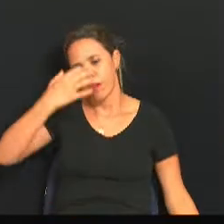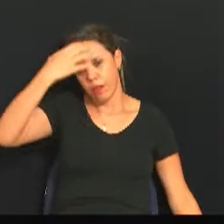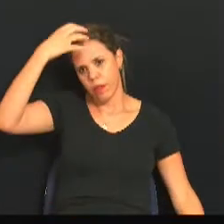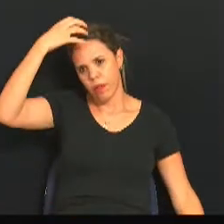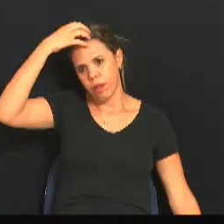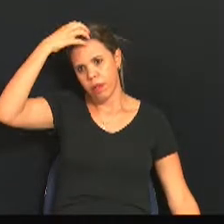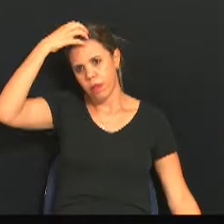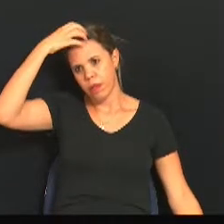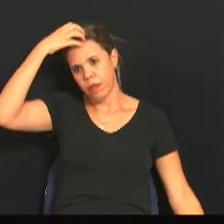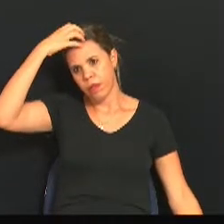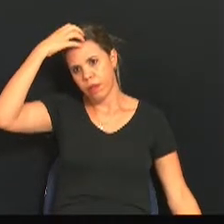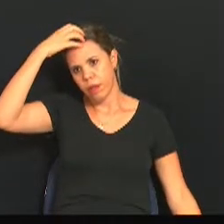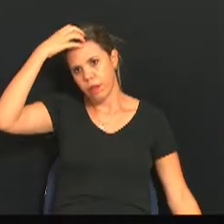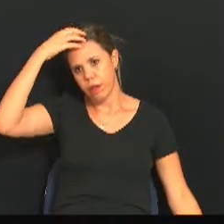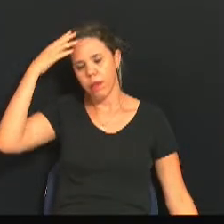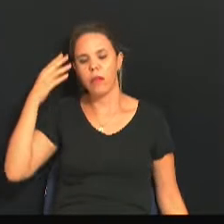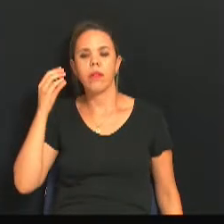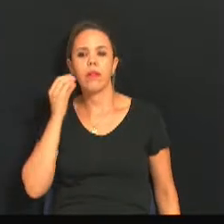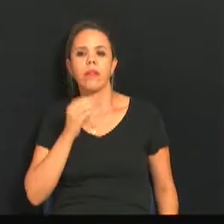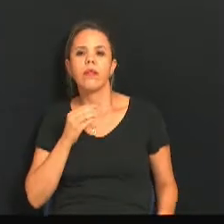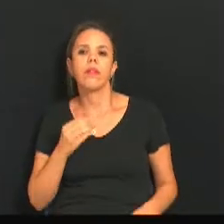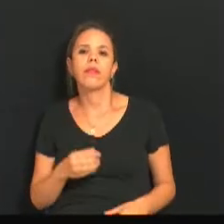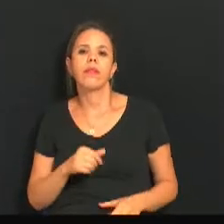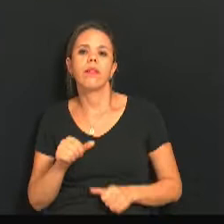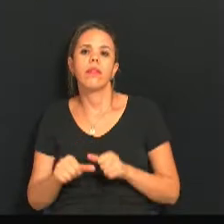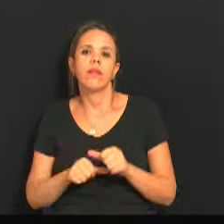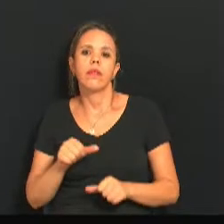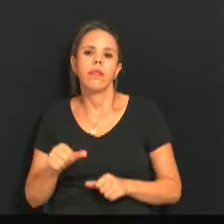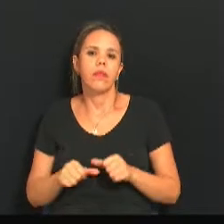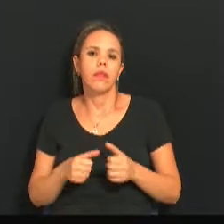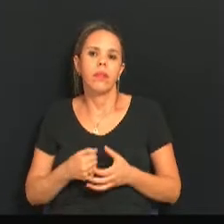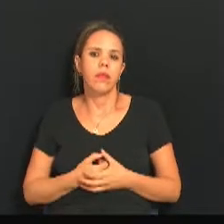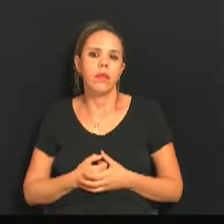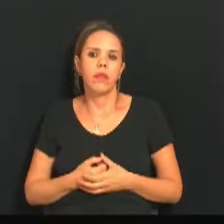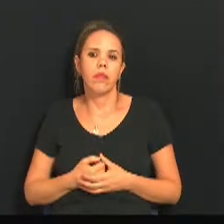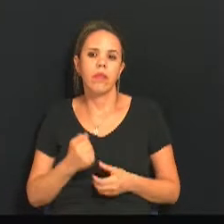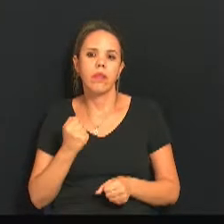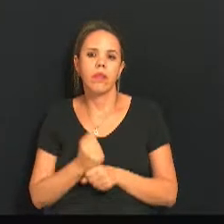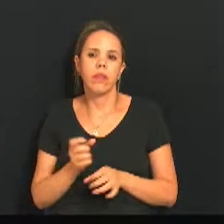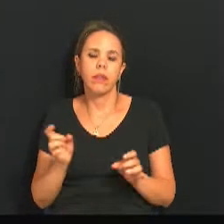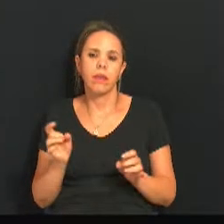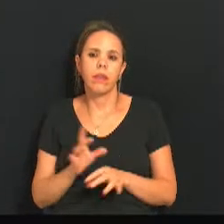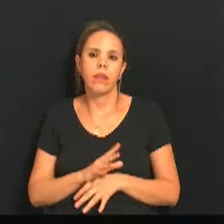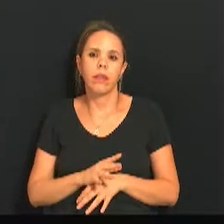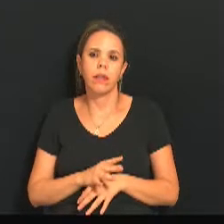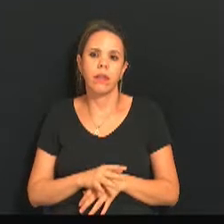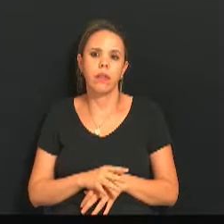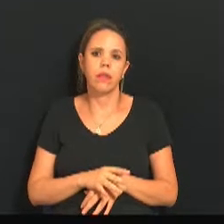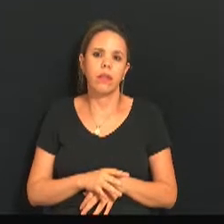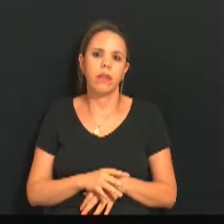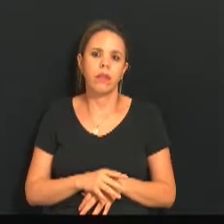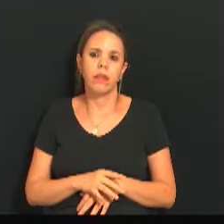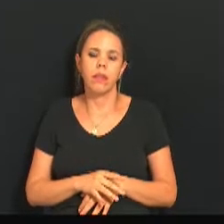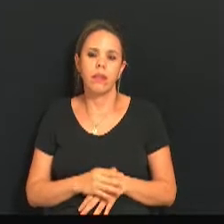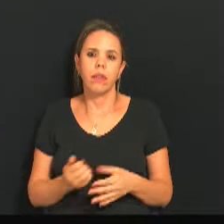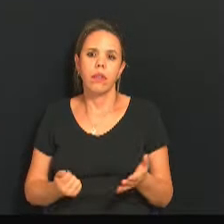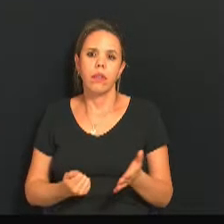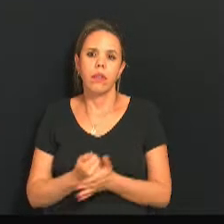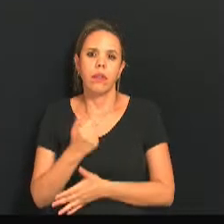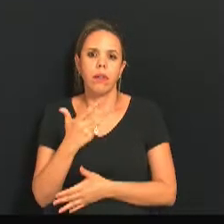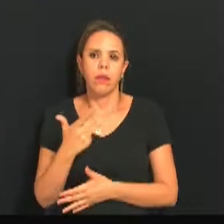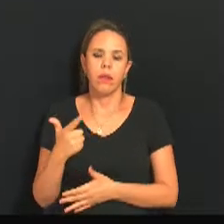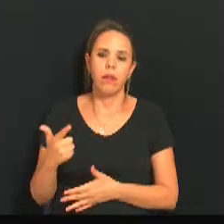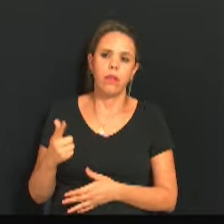República Isso acabou tarde ama ou sinal das construções e a Mogiana acaba comprando lá para